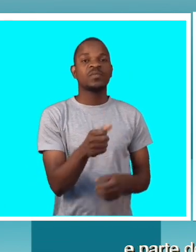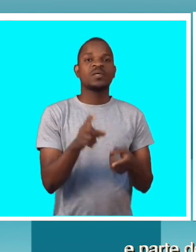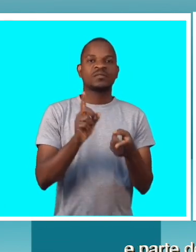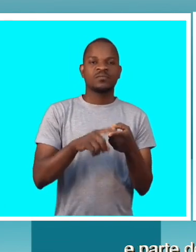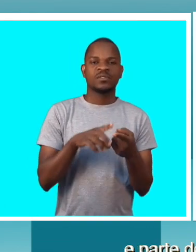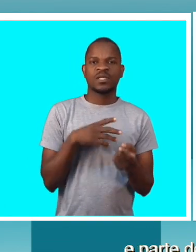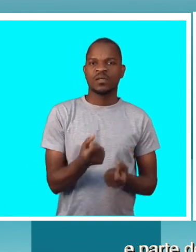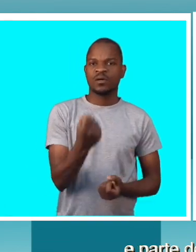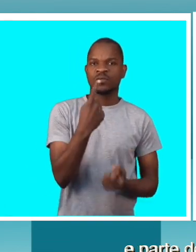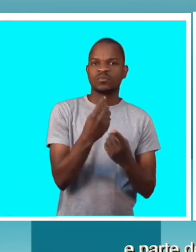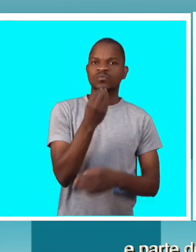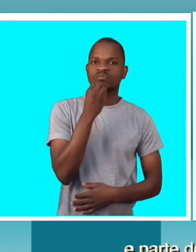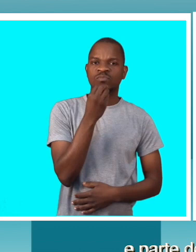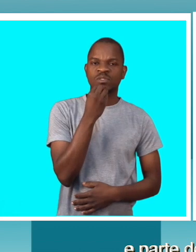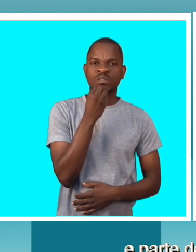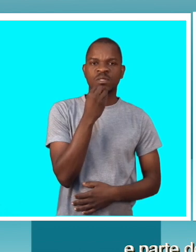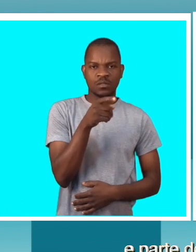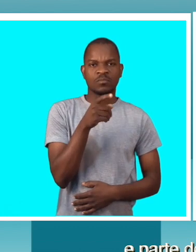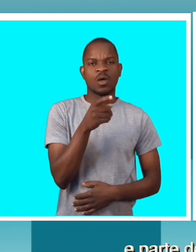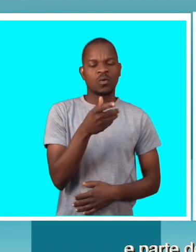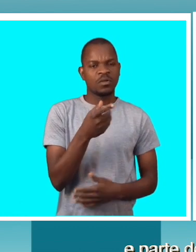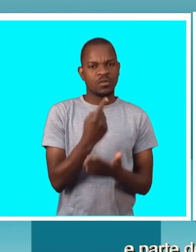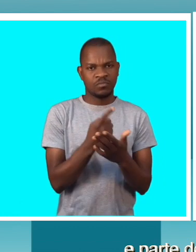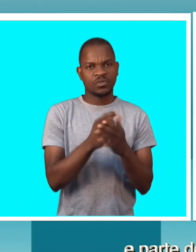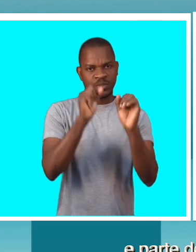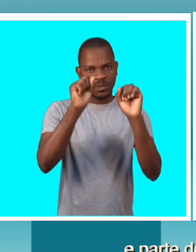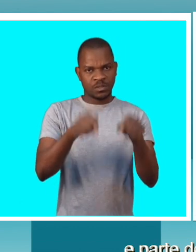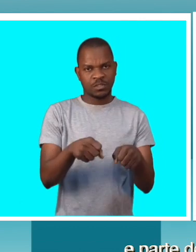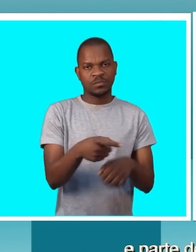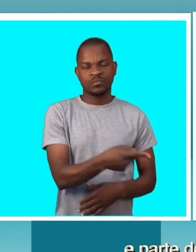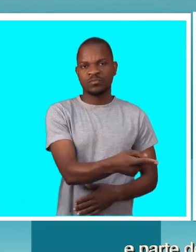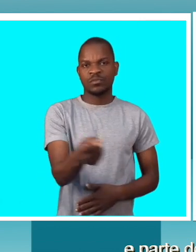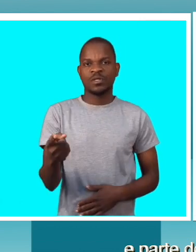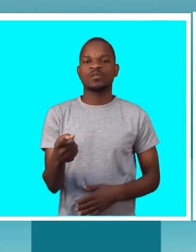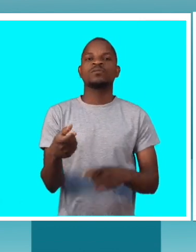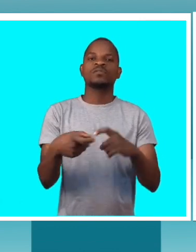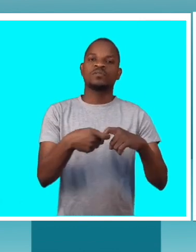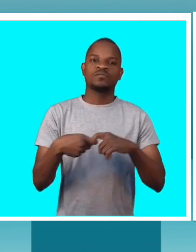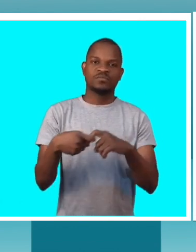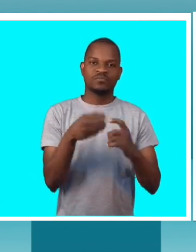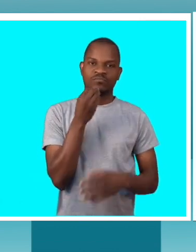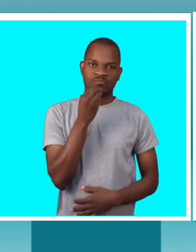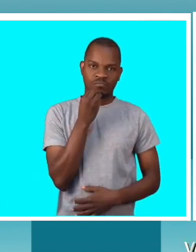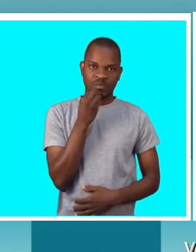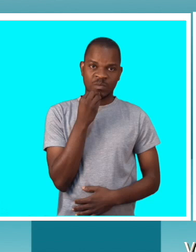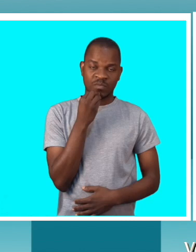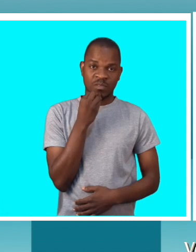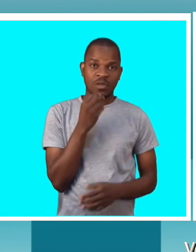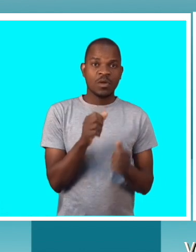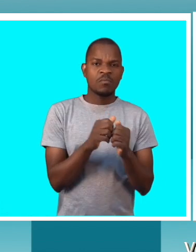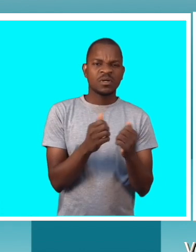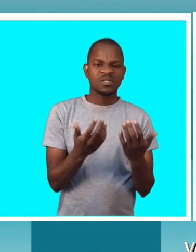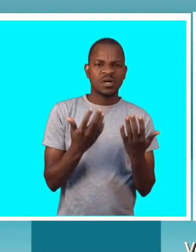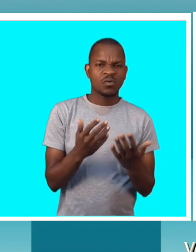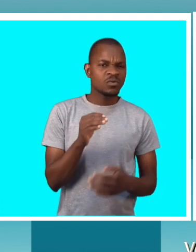alimentos proibidos são os mais recomendados para a dieta das famílias. Agora, estou a ver